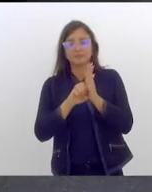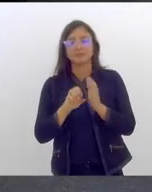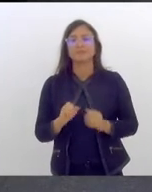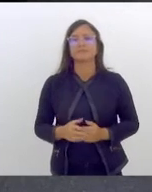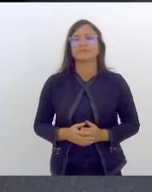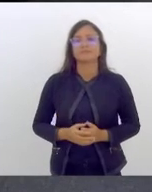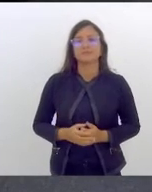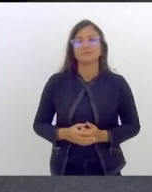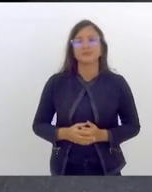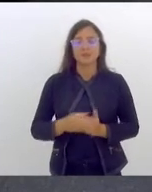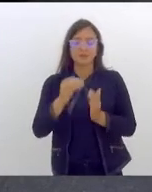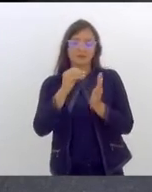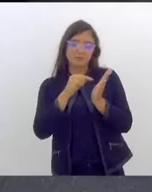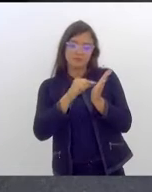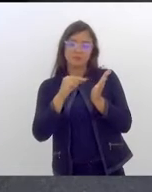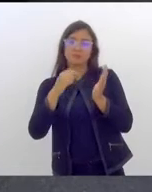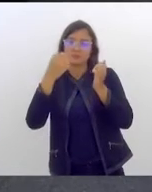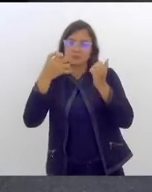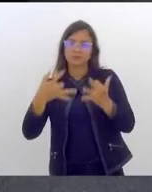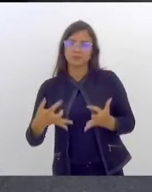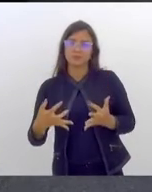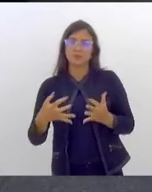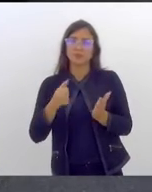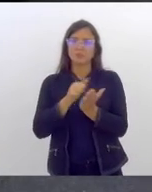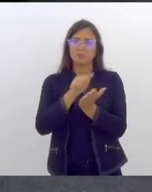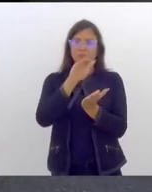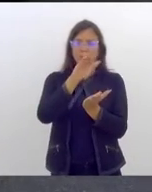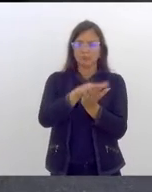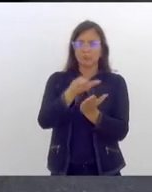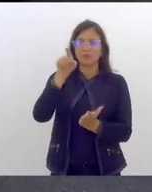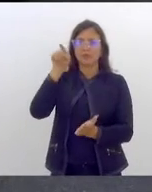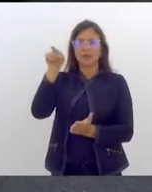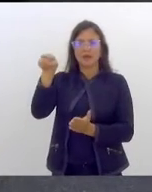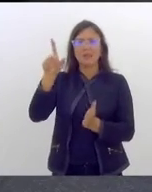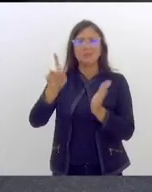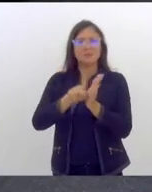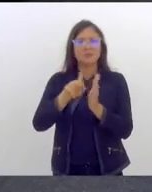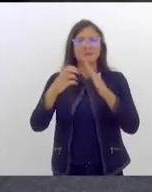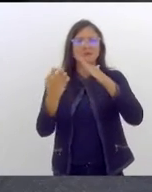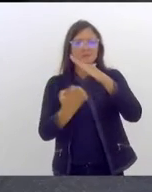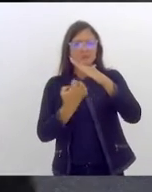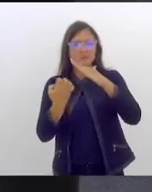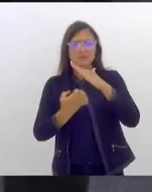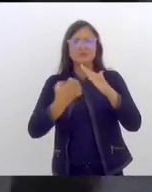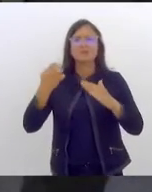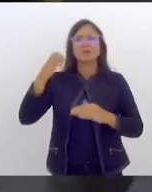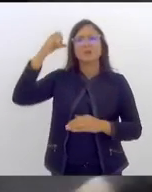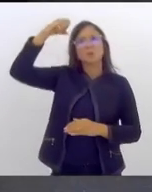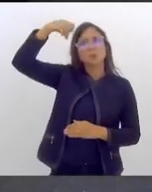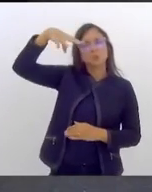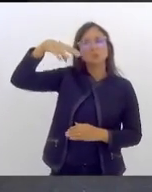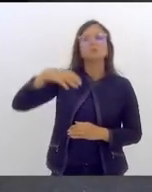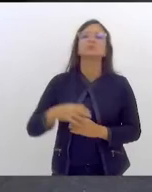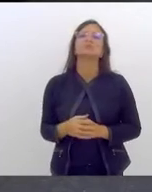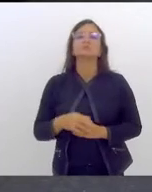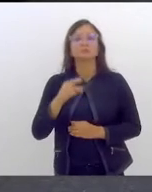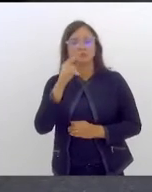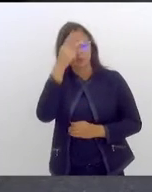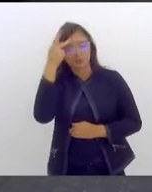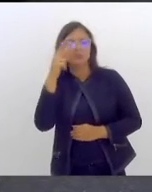estabelece muito a ser paga pela concessionária de energia elétrica aos usuários nos casos que